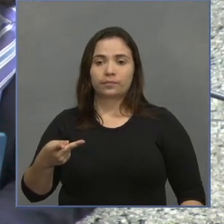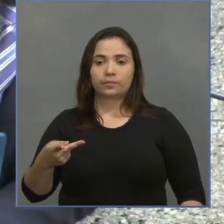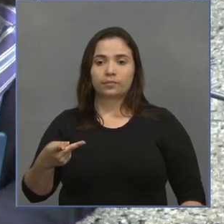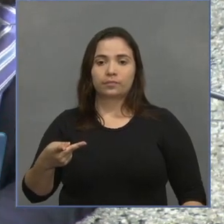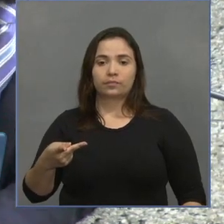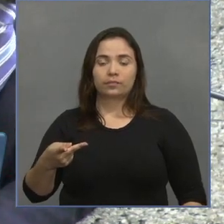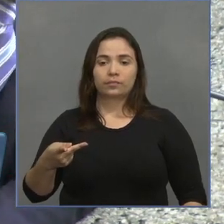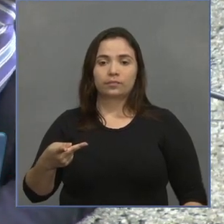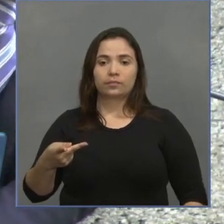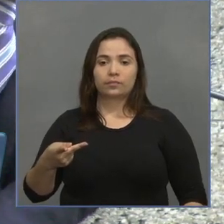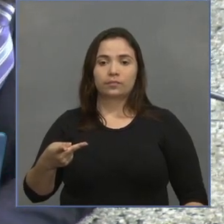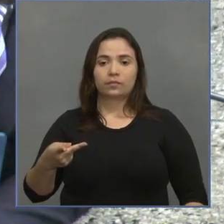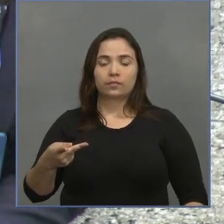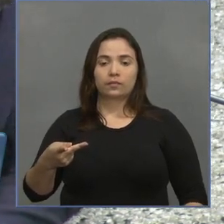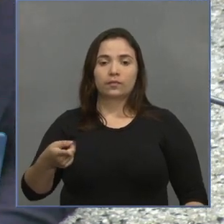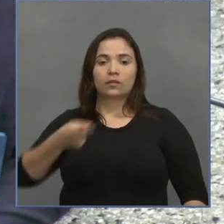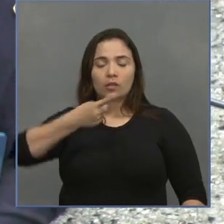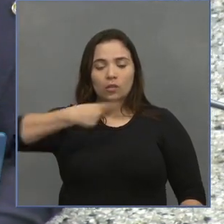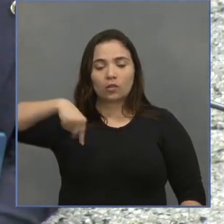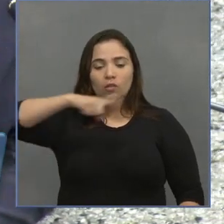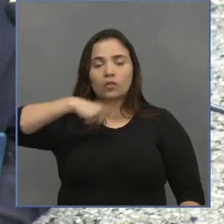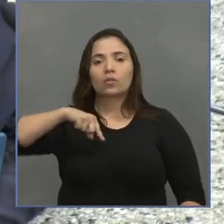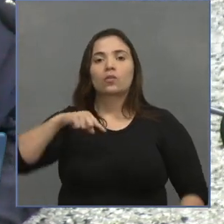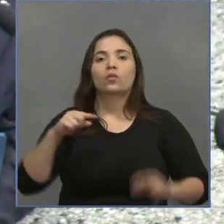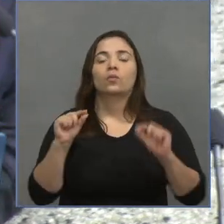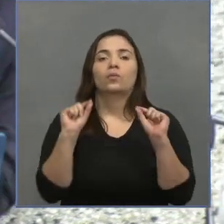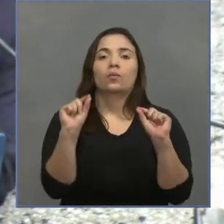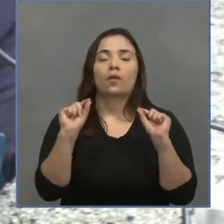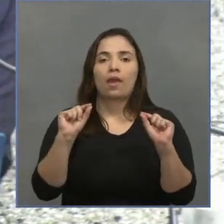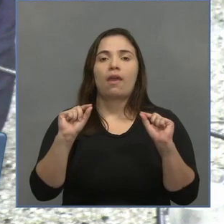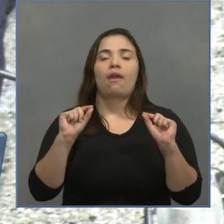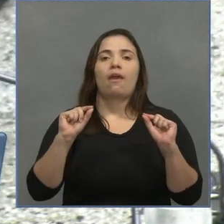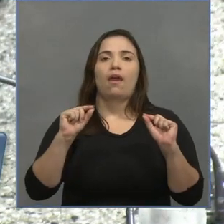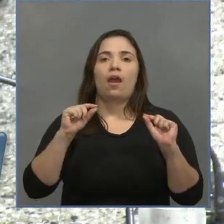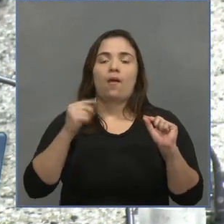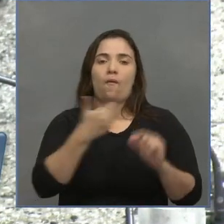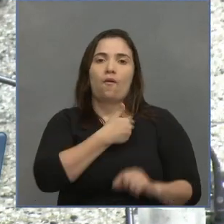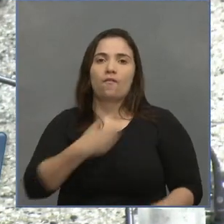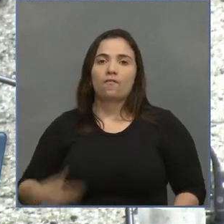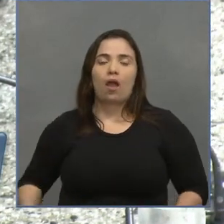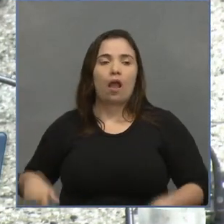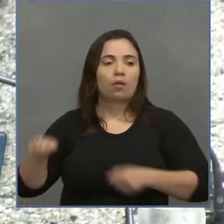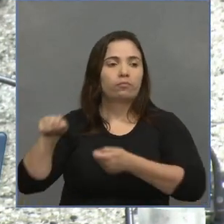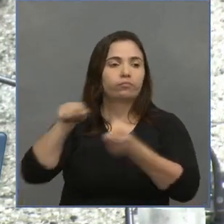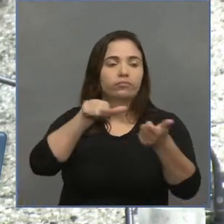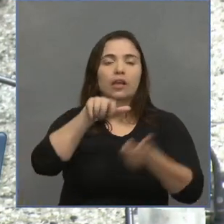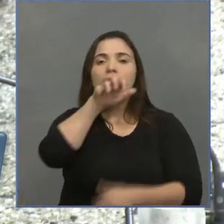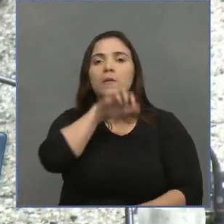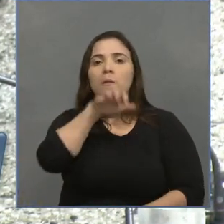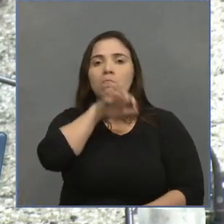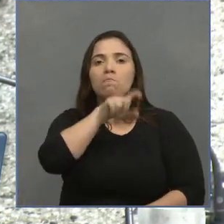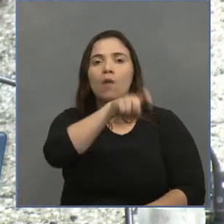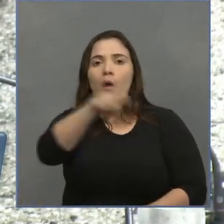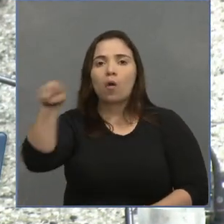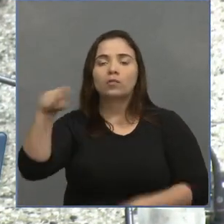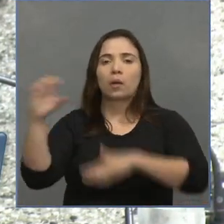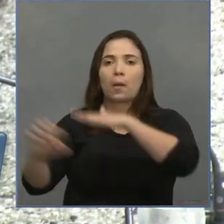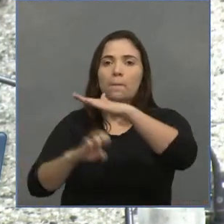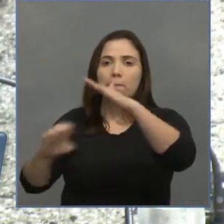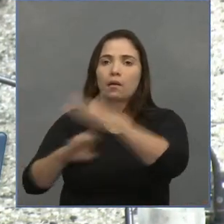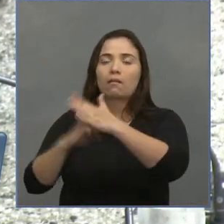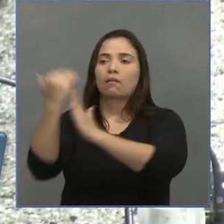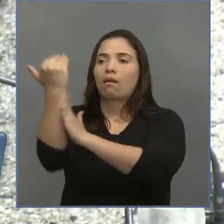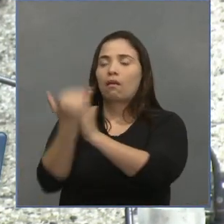como Estado, damos benefícios fiscais a empresas e a